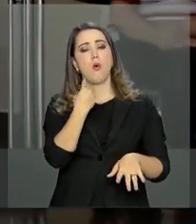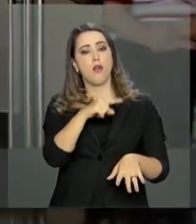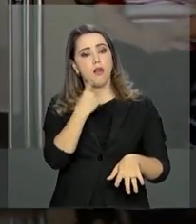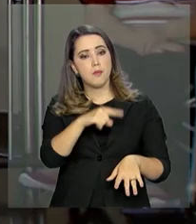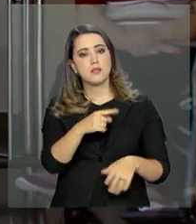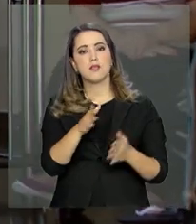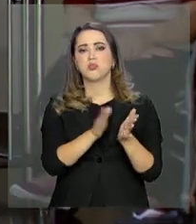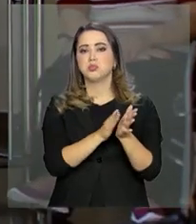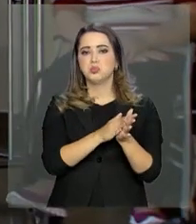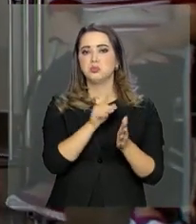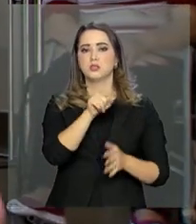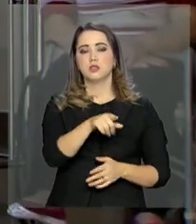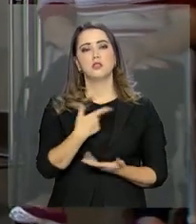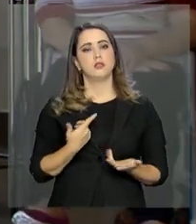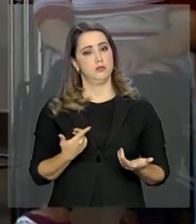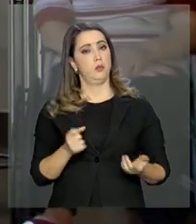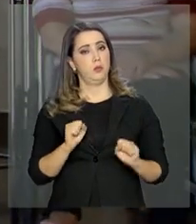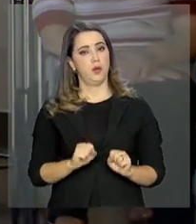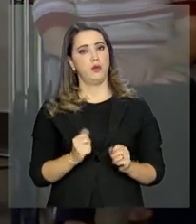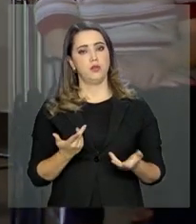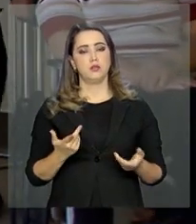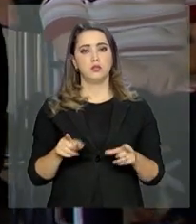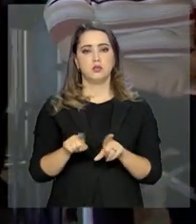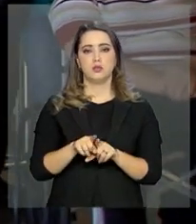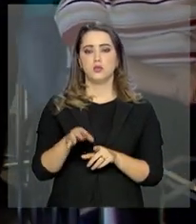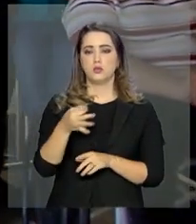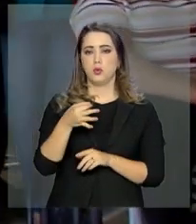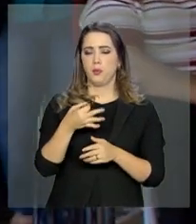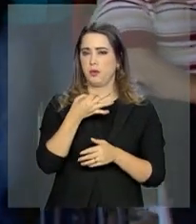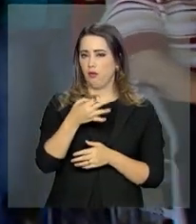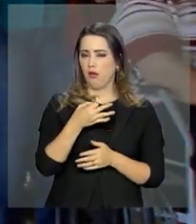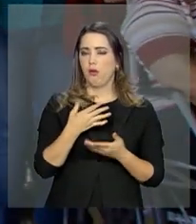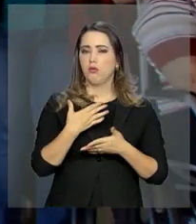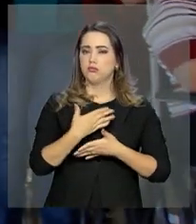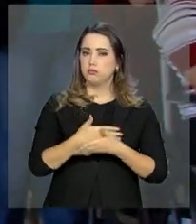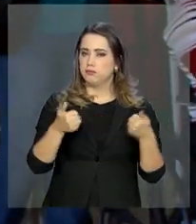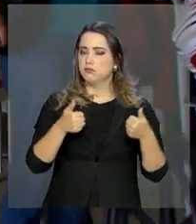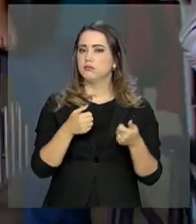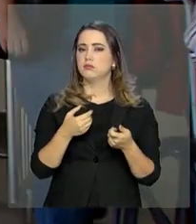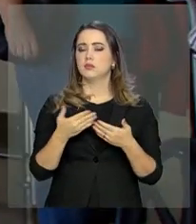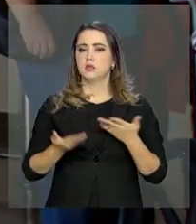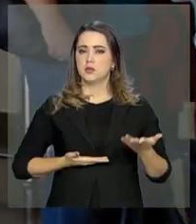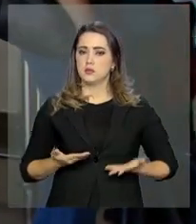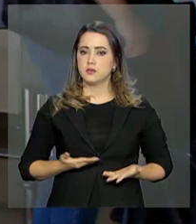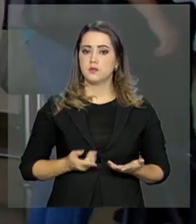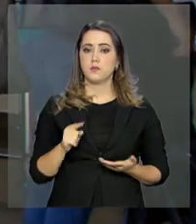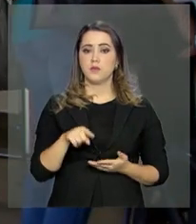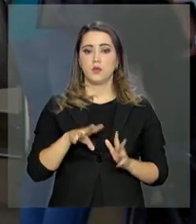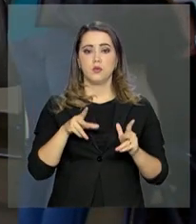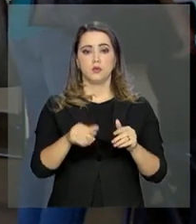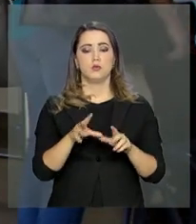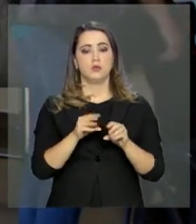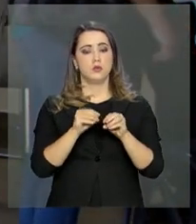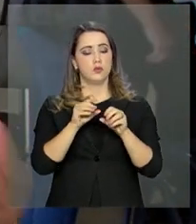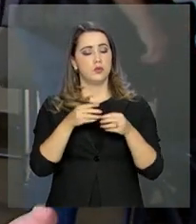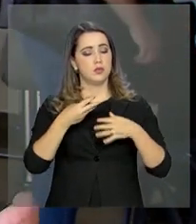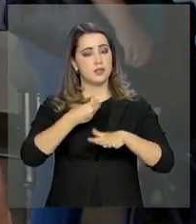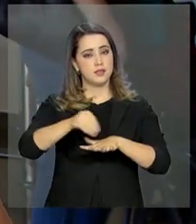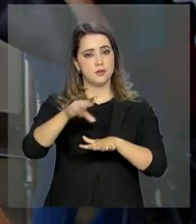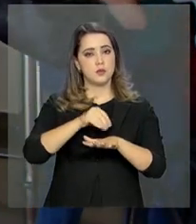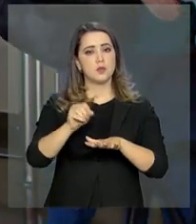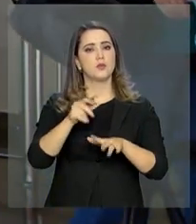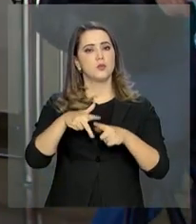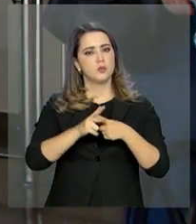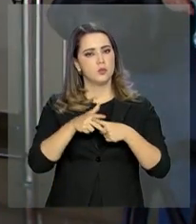também servem para registrar elogios e sugestões para melhorar esse serviço com esses dados é possível corrigir os problemas